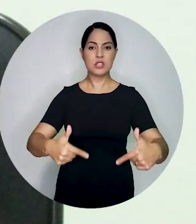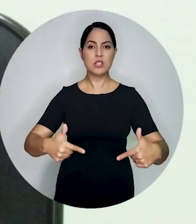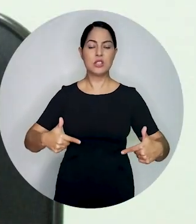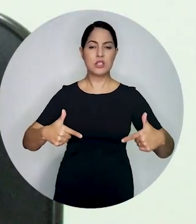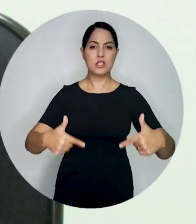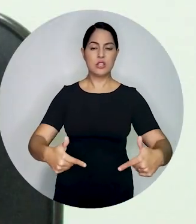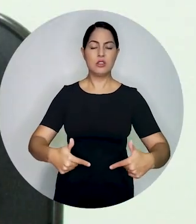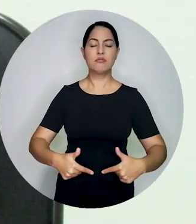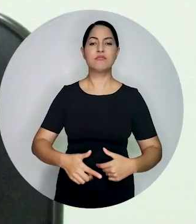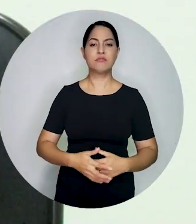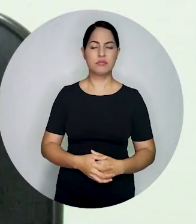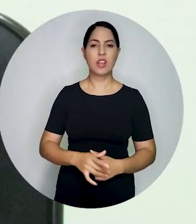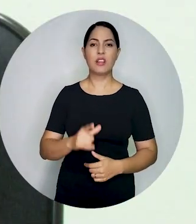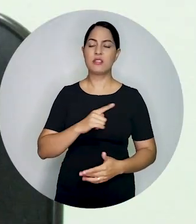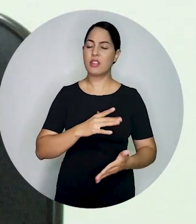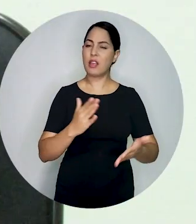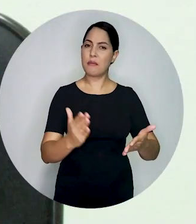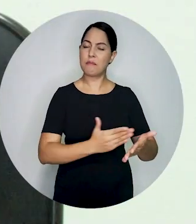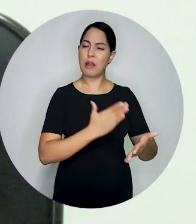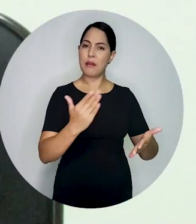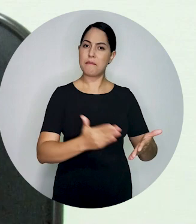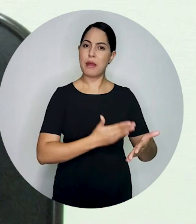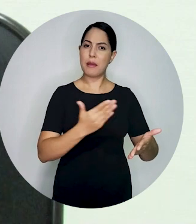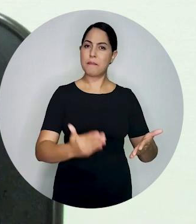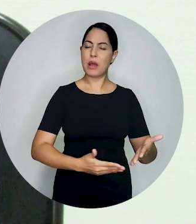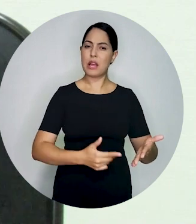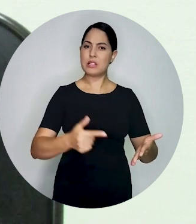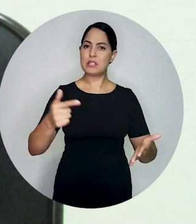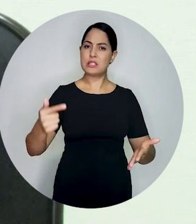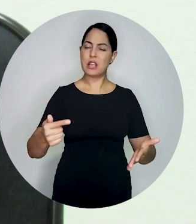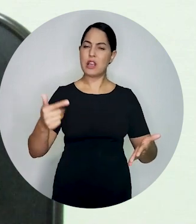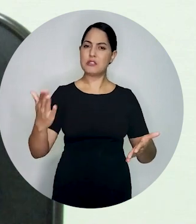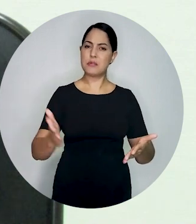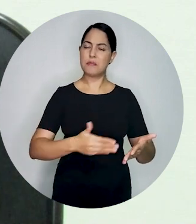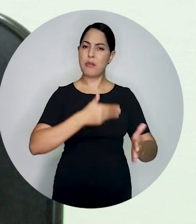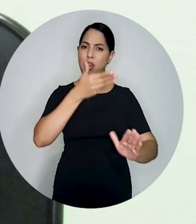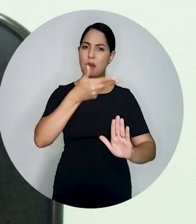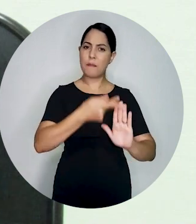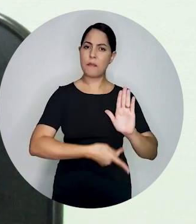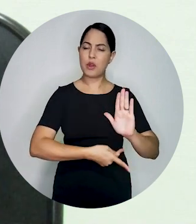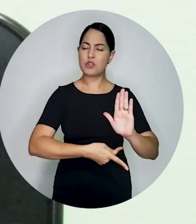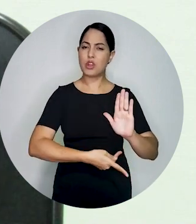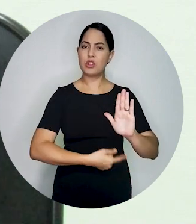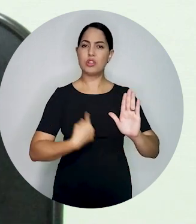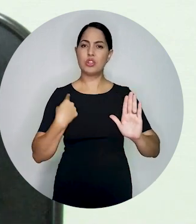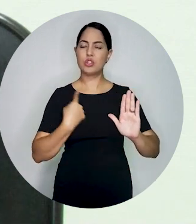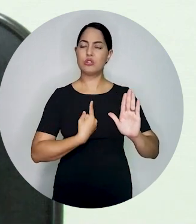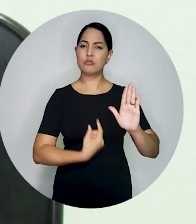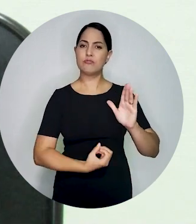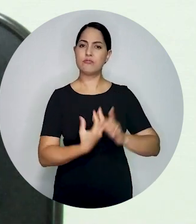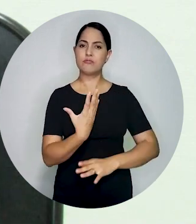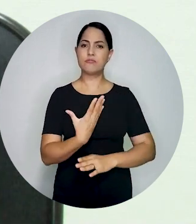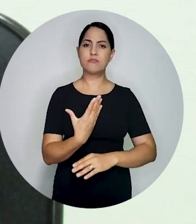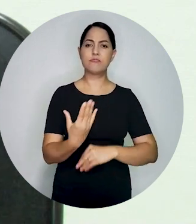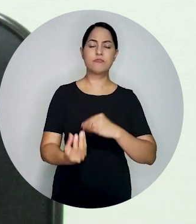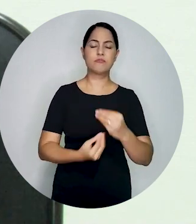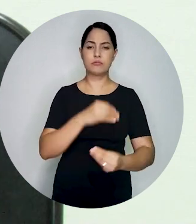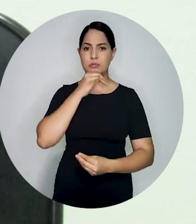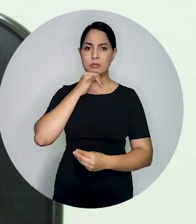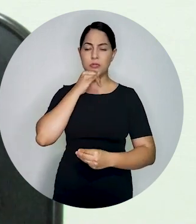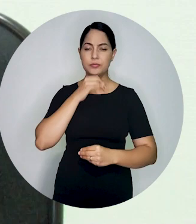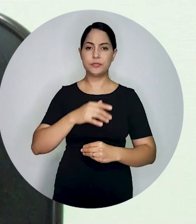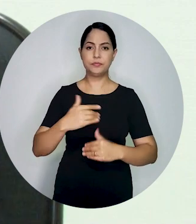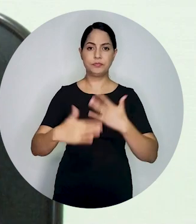total. Cumprimos aqui uma agenda, 7 páginas para vocês entenderem de projetos que nós desenhamos para a Advocacia